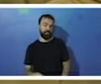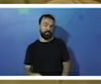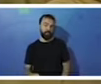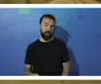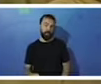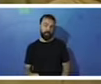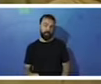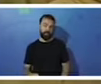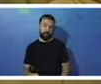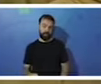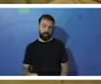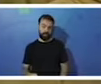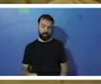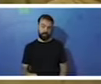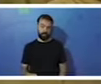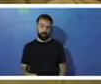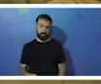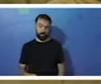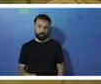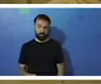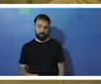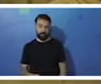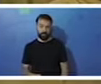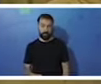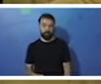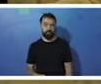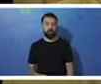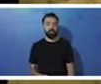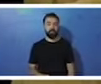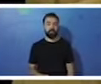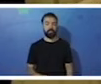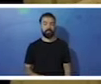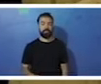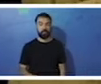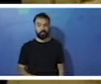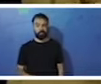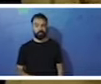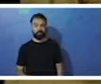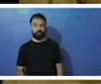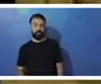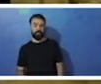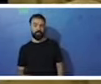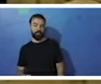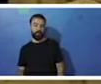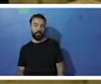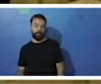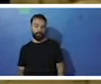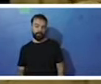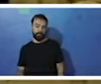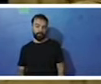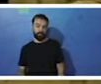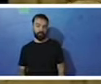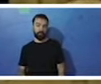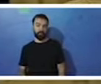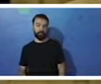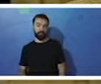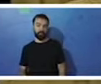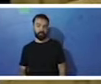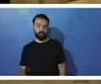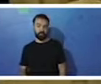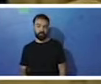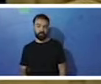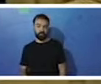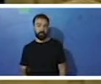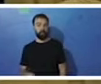1. Mas eu também tenho 20 que só passa 1. Mas só que como o nosso assunto é divisão, eu sempre